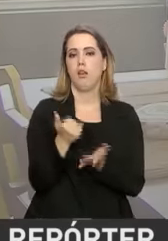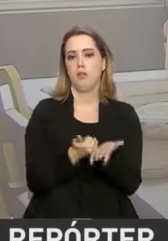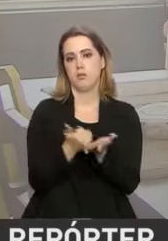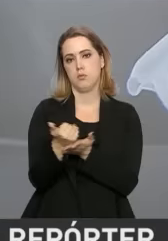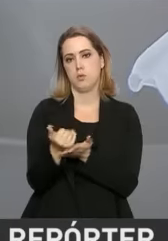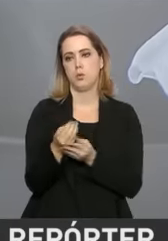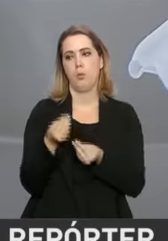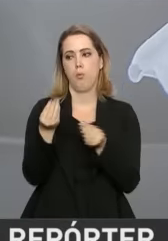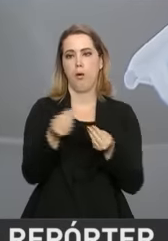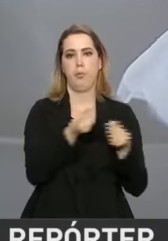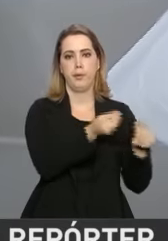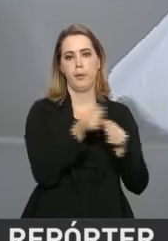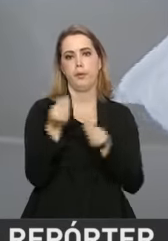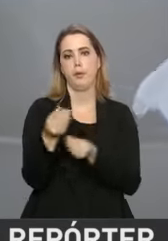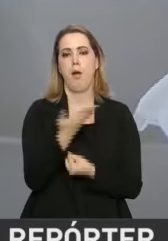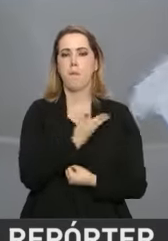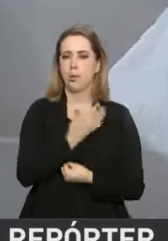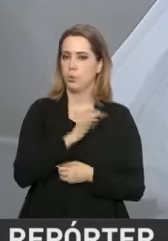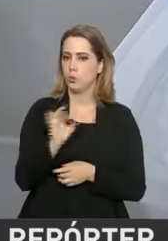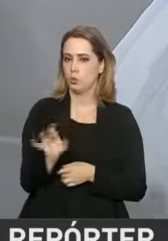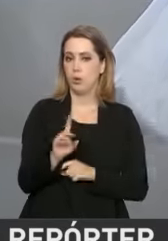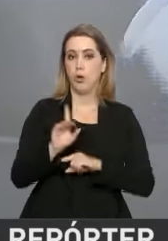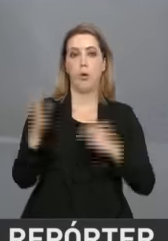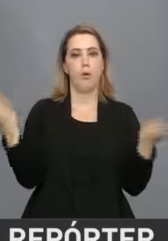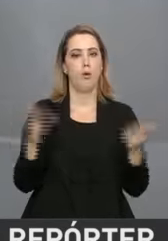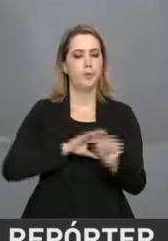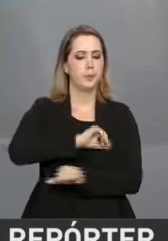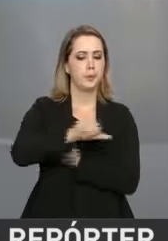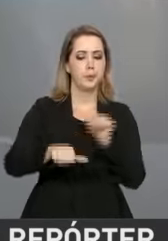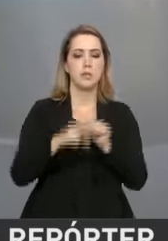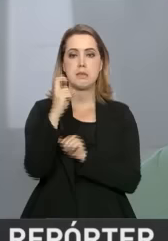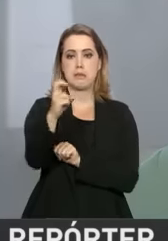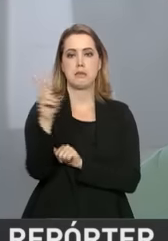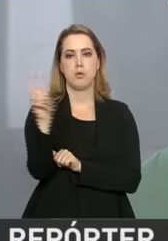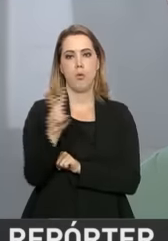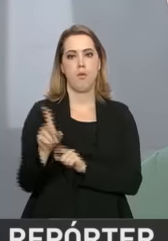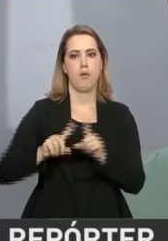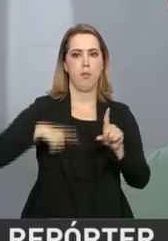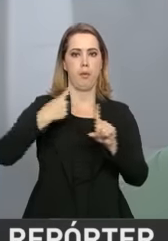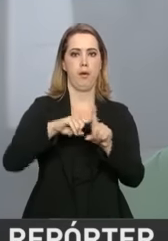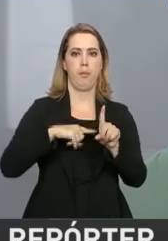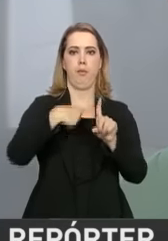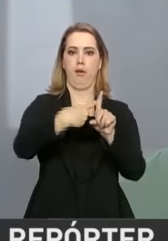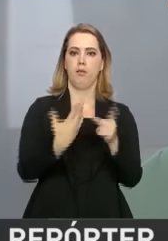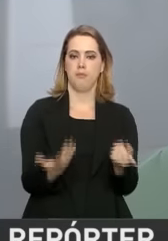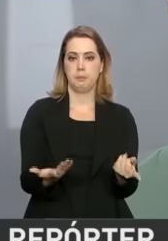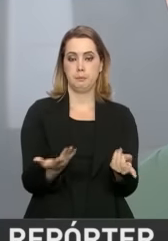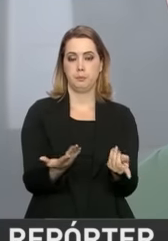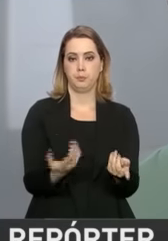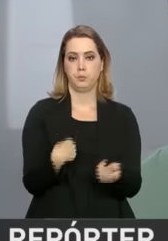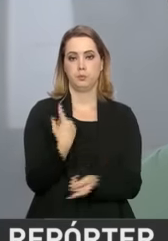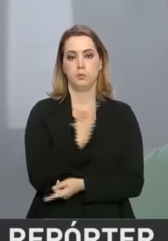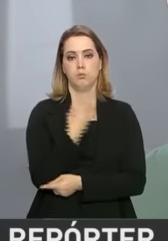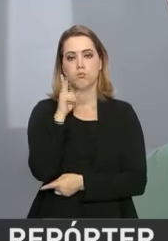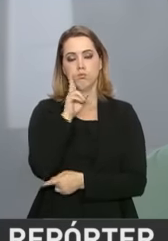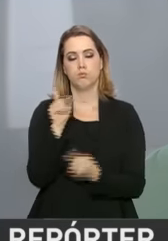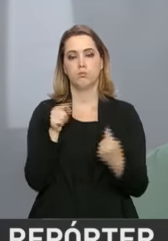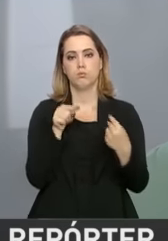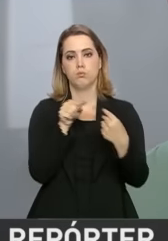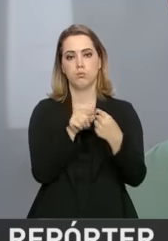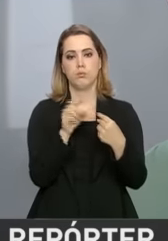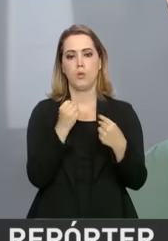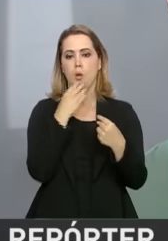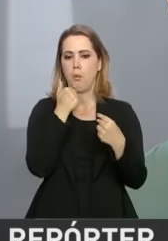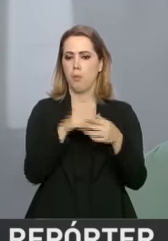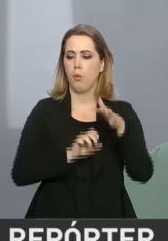dia para amigos. E hoje, esse número cresceu 5 vezes. O nosso foco assim, é fazer um bom empreendimento,